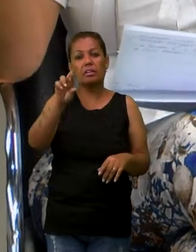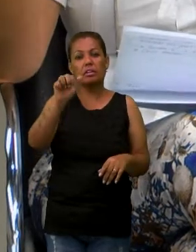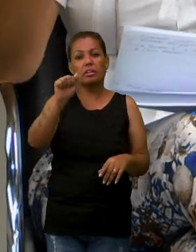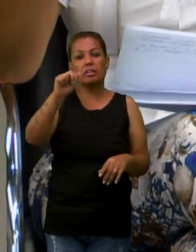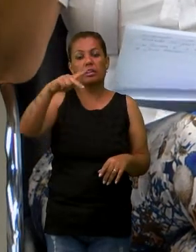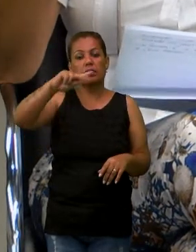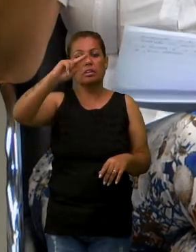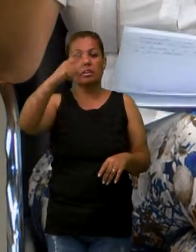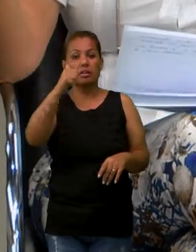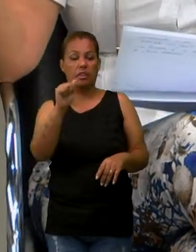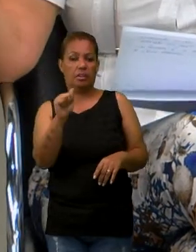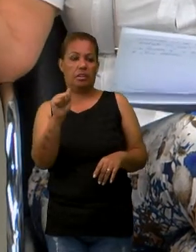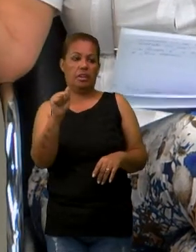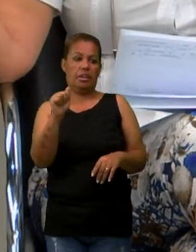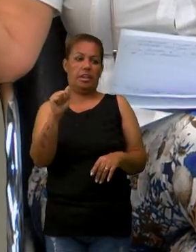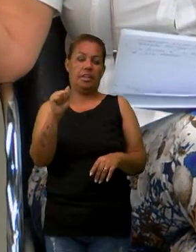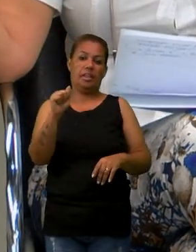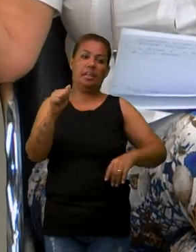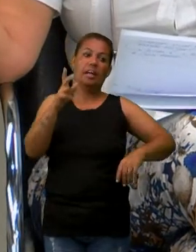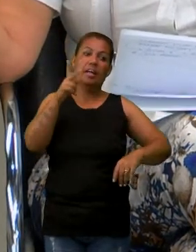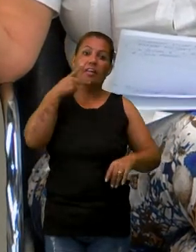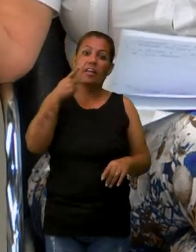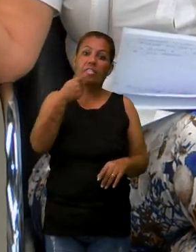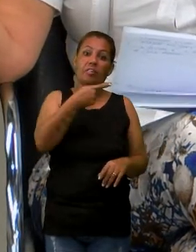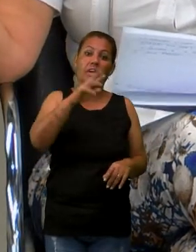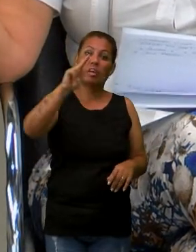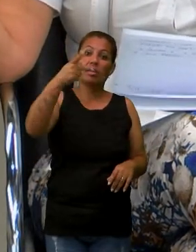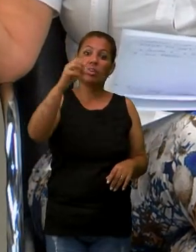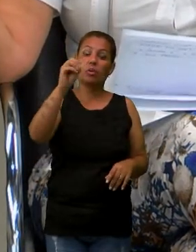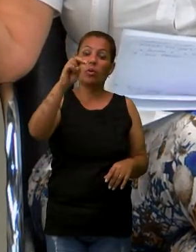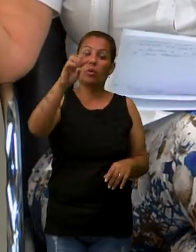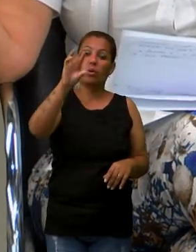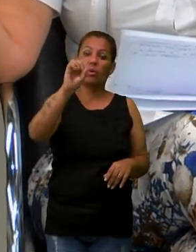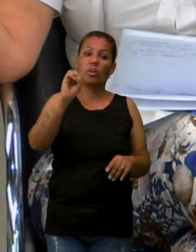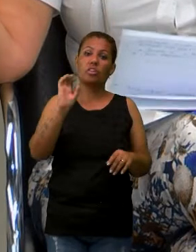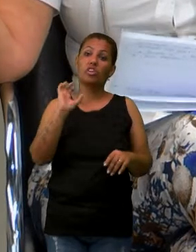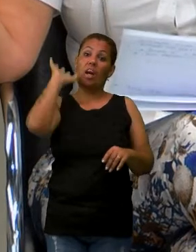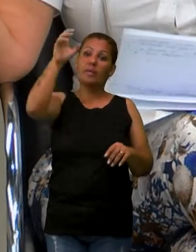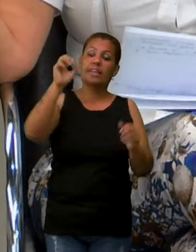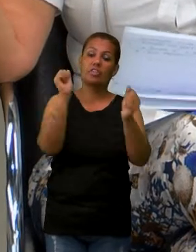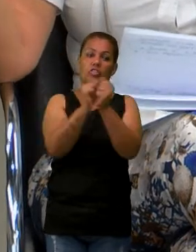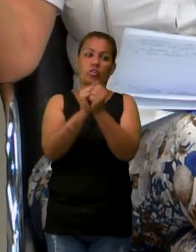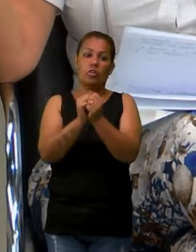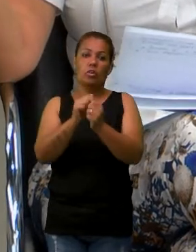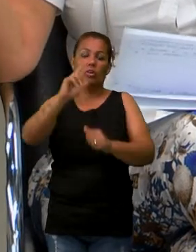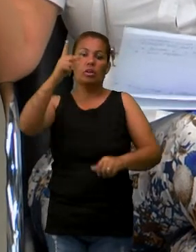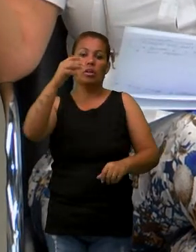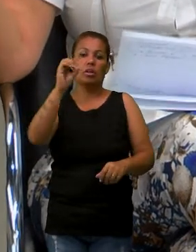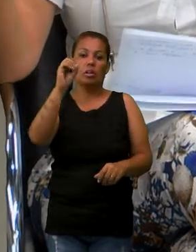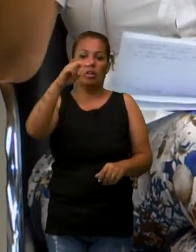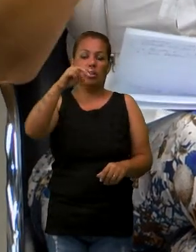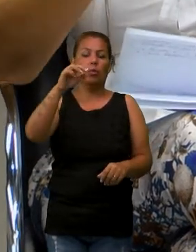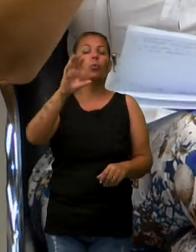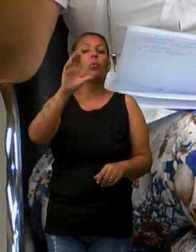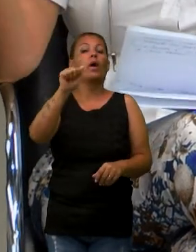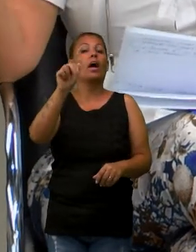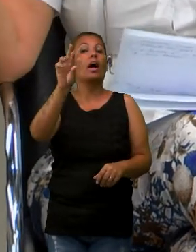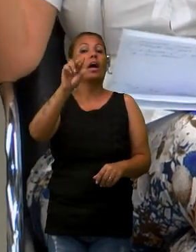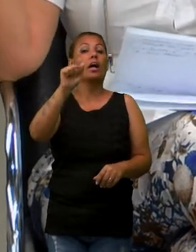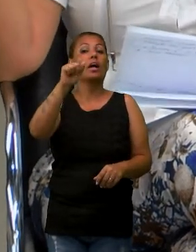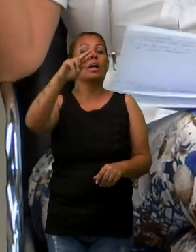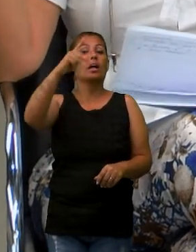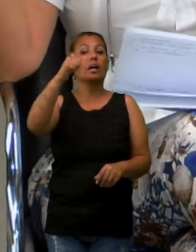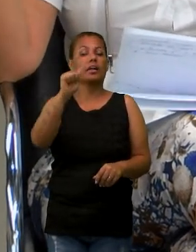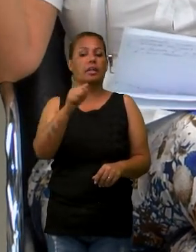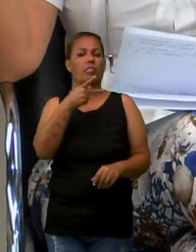porque falar aninha eu jogava com a sorte quando a área é isso ou a nota falou que eu aliás o aranha falou que